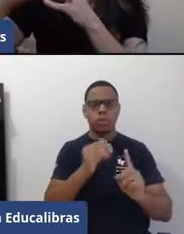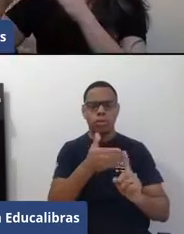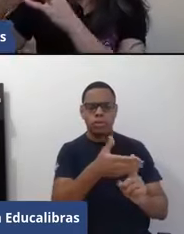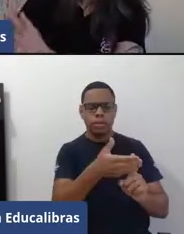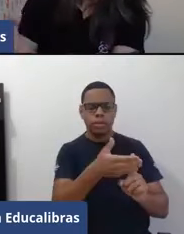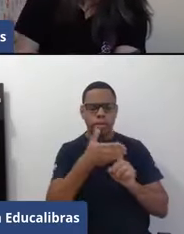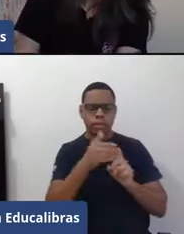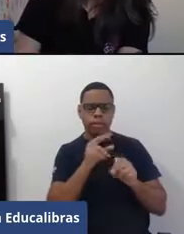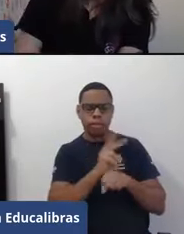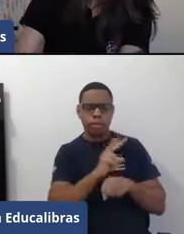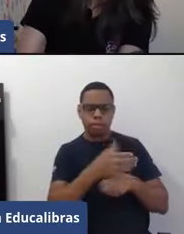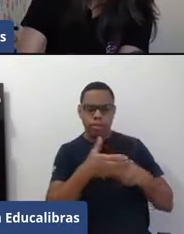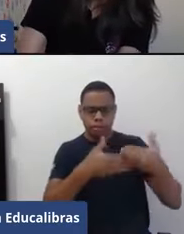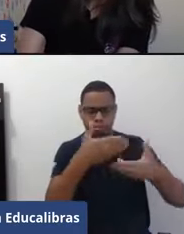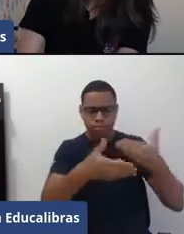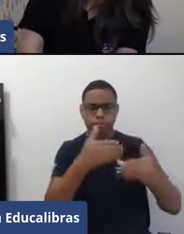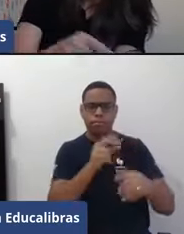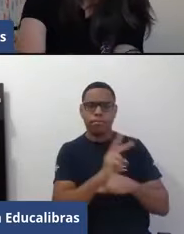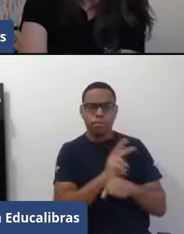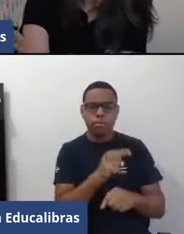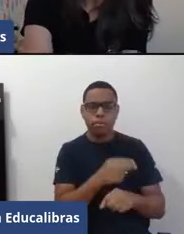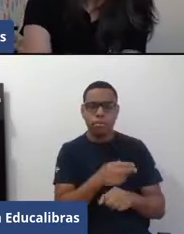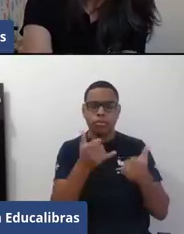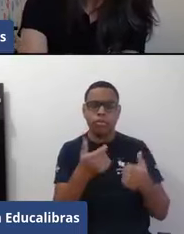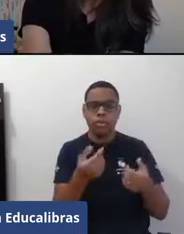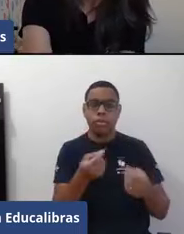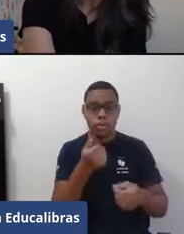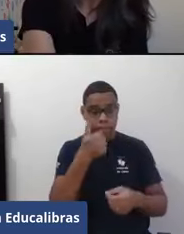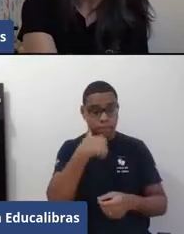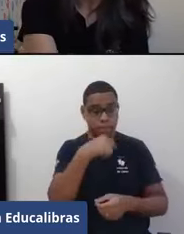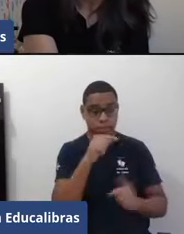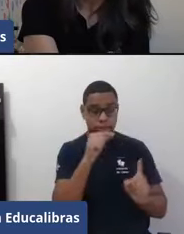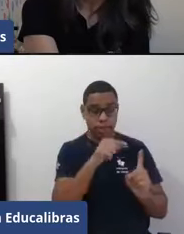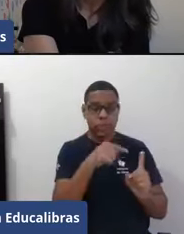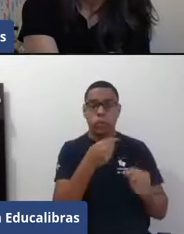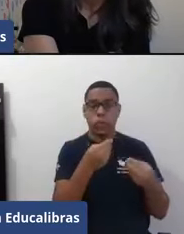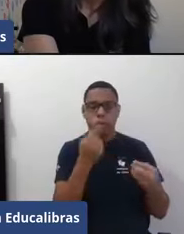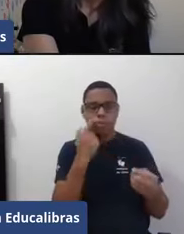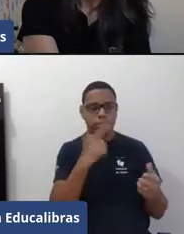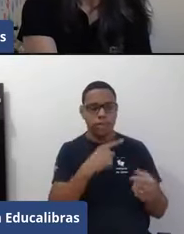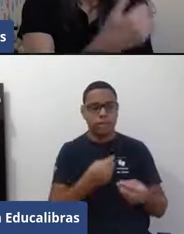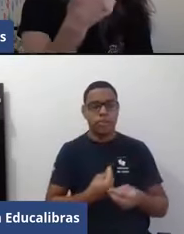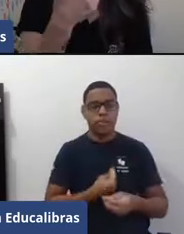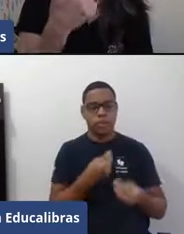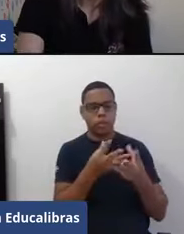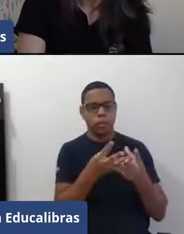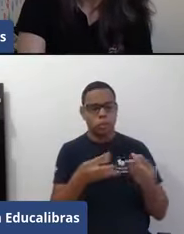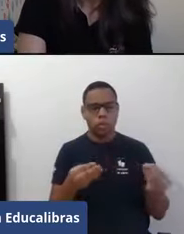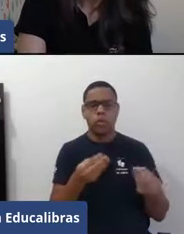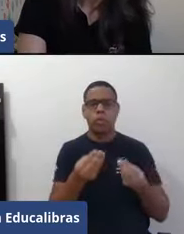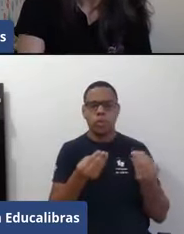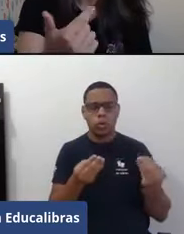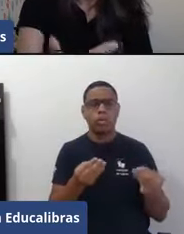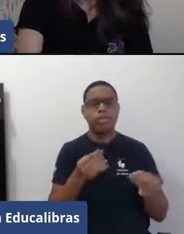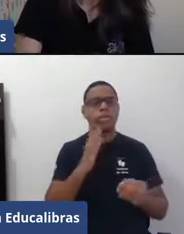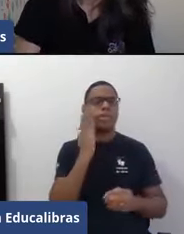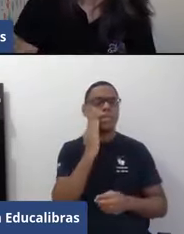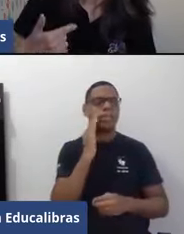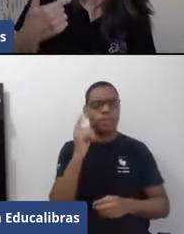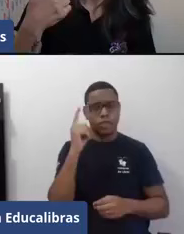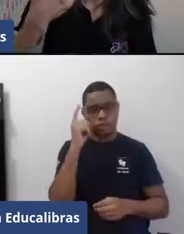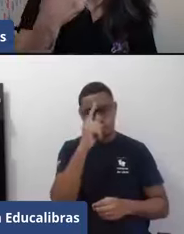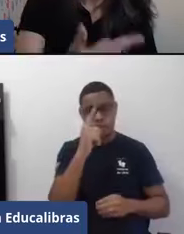acompanhar e dar diretrizes para que essa mãe tenha qualidade de vida. A gente já sabe as dificuldades que é para sair